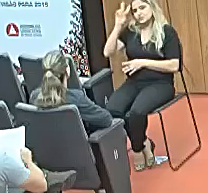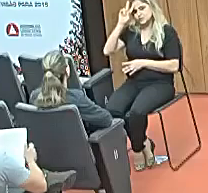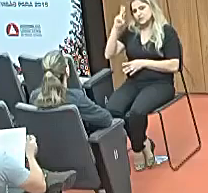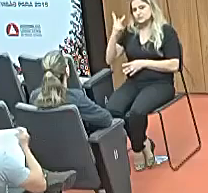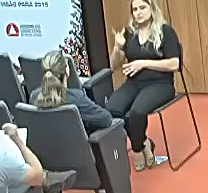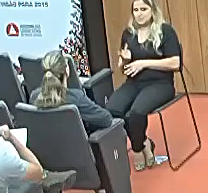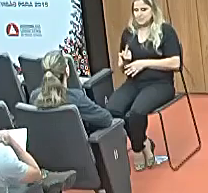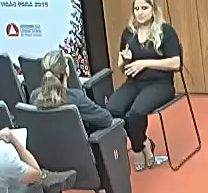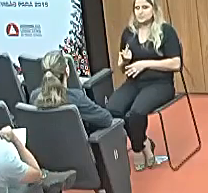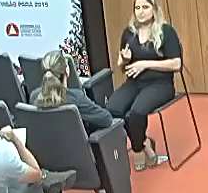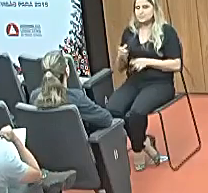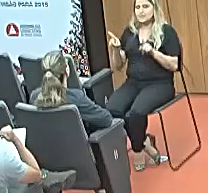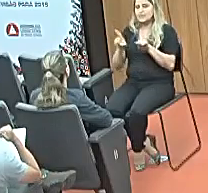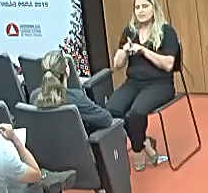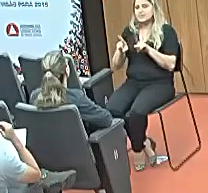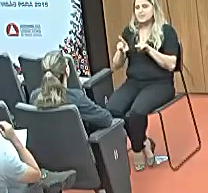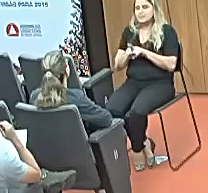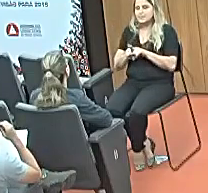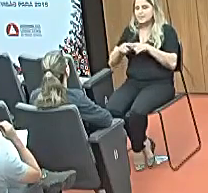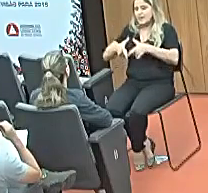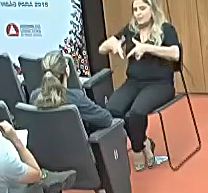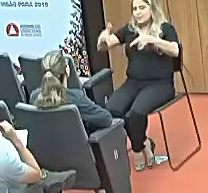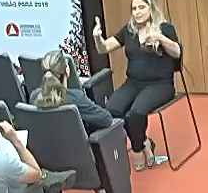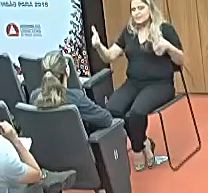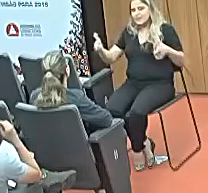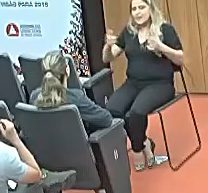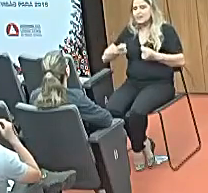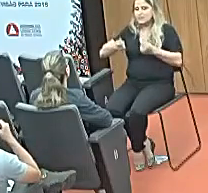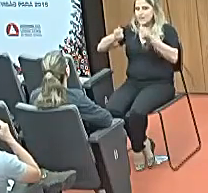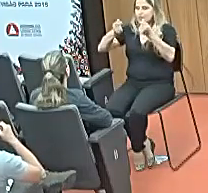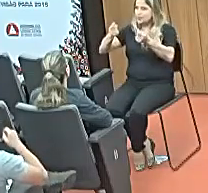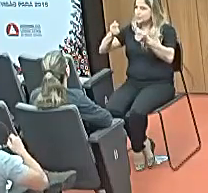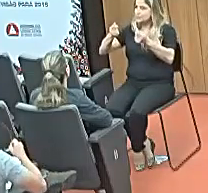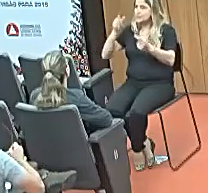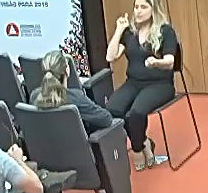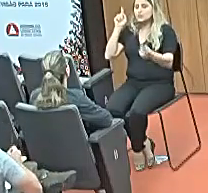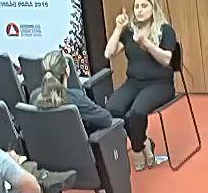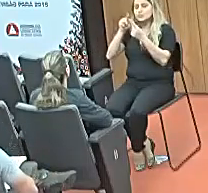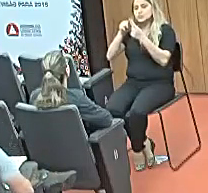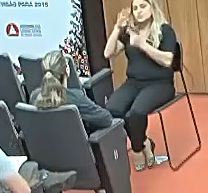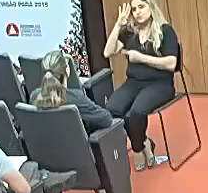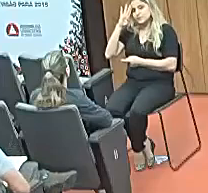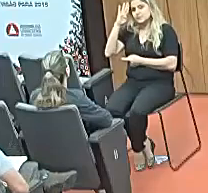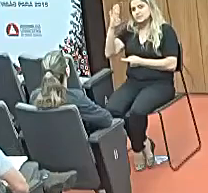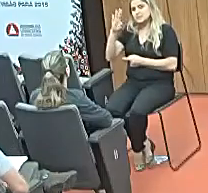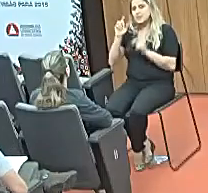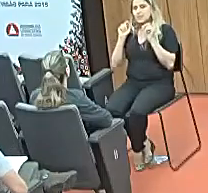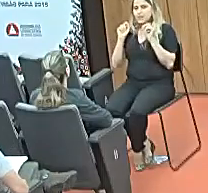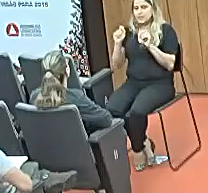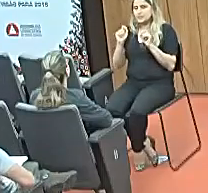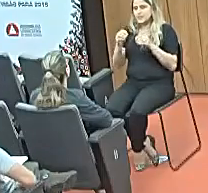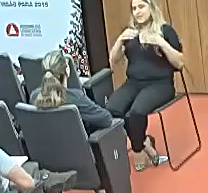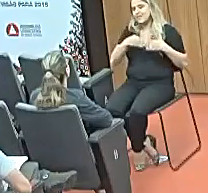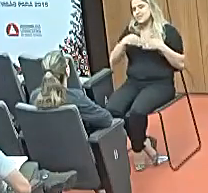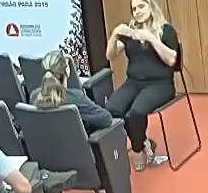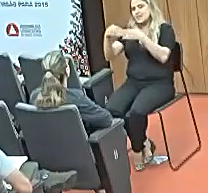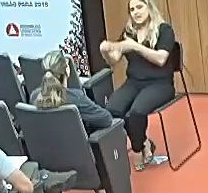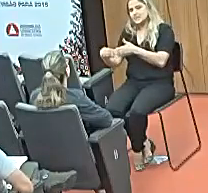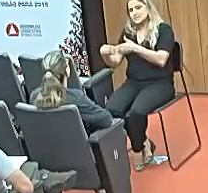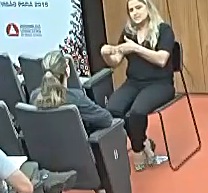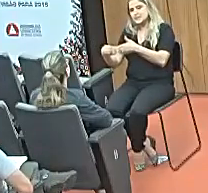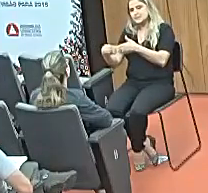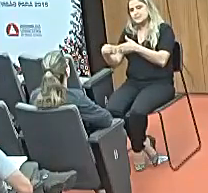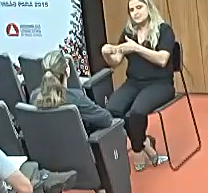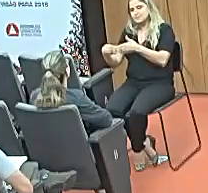escopo bem como ampliar suas metas física e financeira é esse o objetivo principal é trazer realmente que eu já disse é